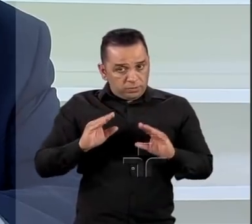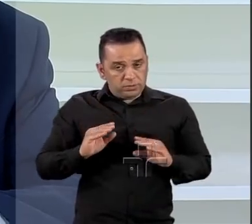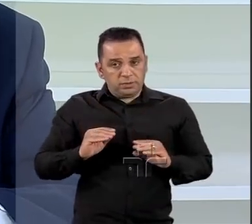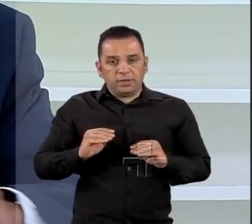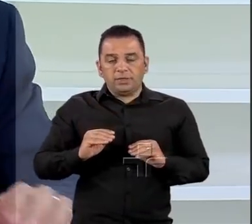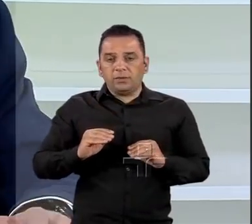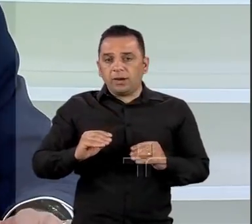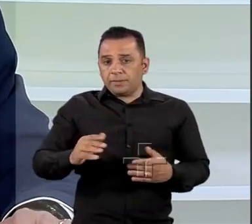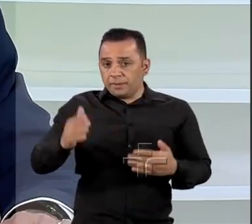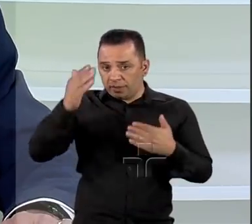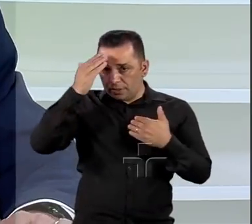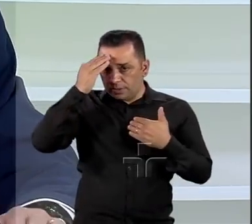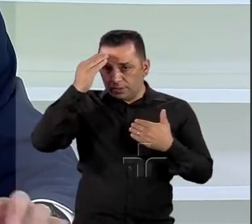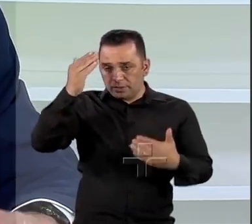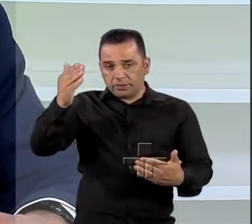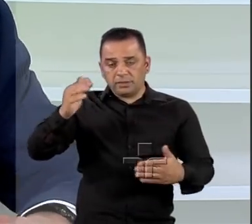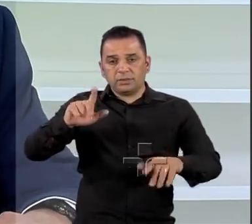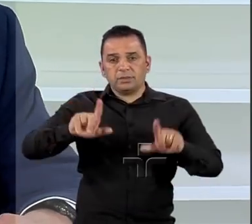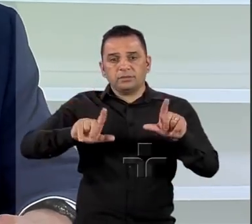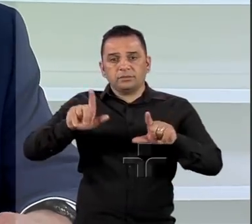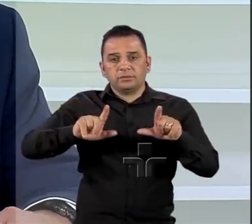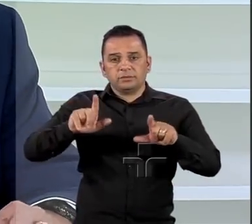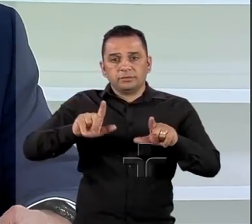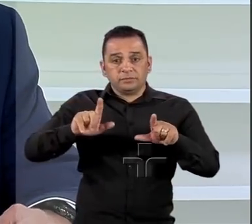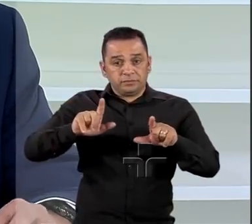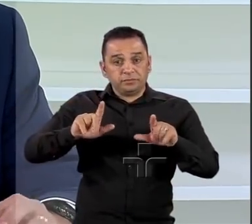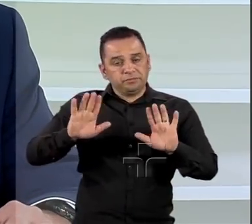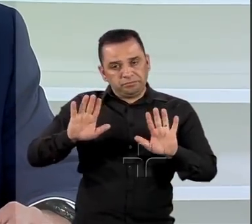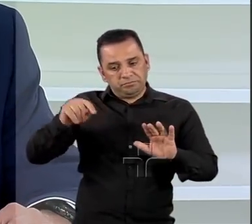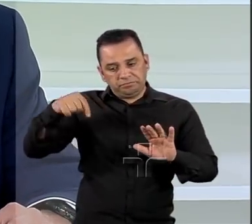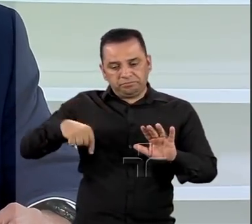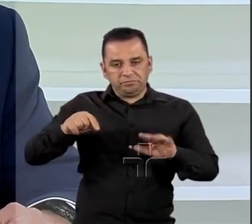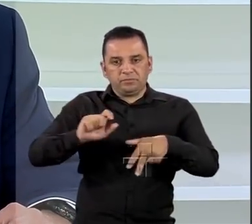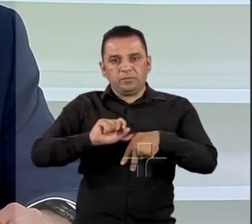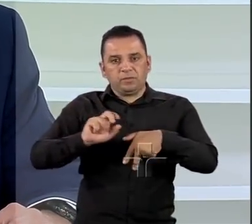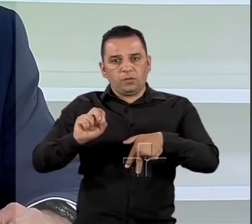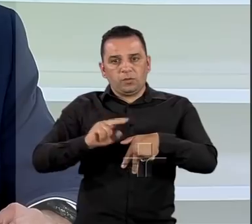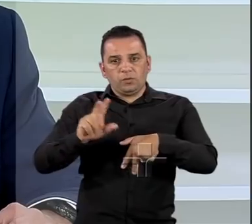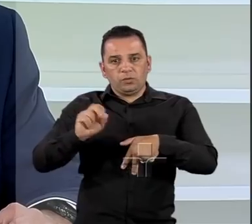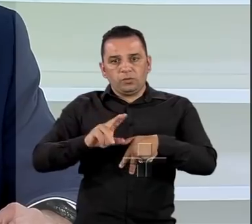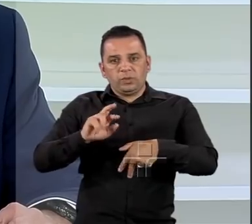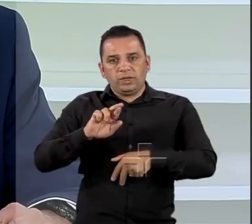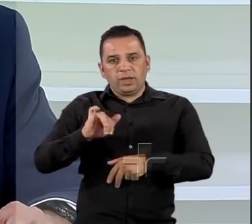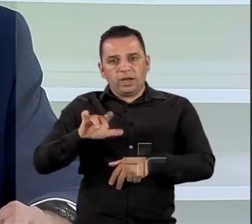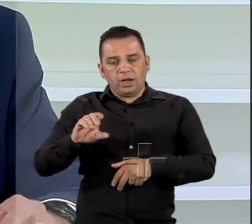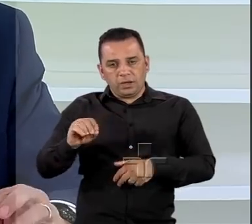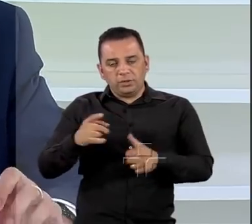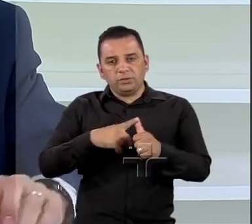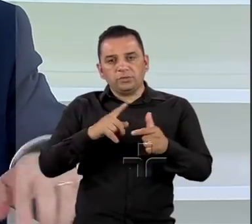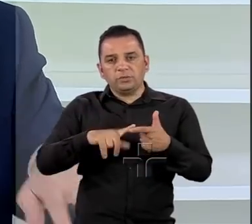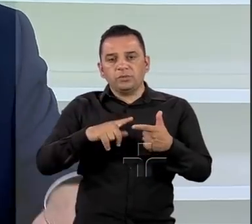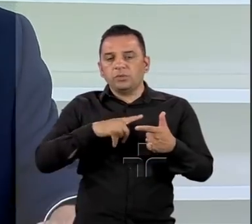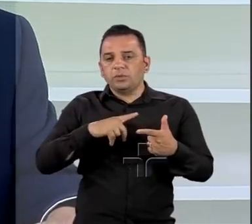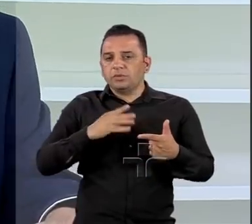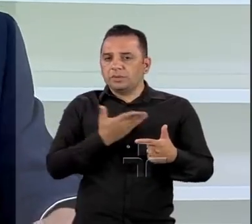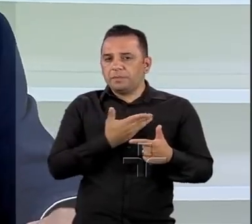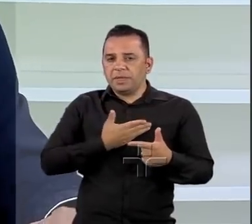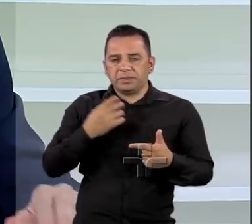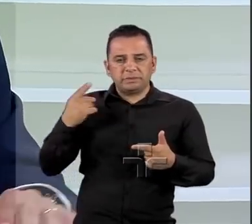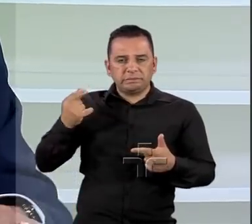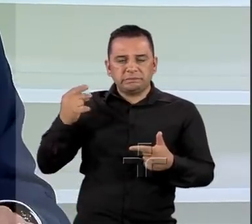Ricardo Lessa pela gentileza, saudar os meus amigos aqui presentes de longa data, o Henrique, o Volpe,